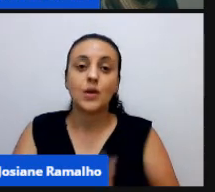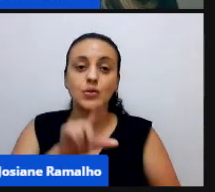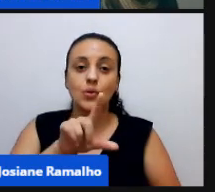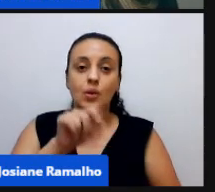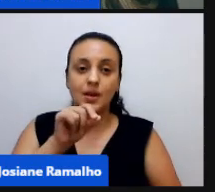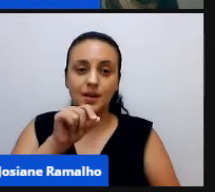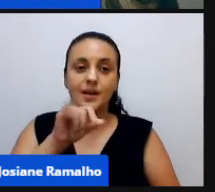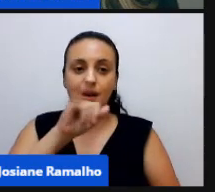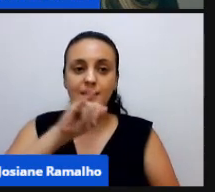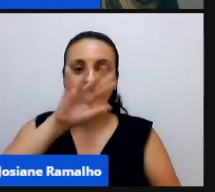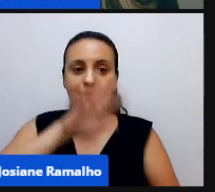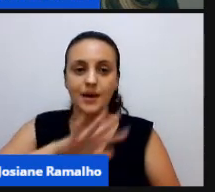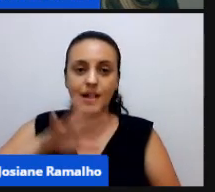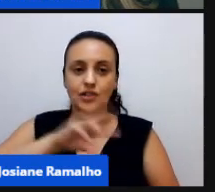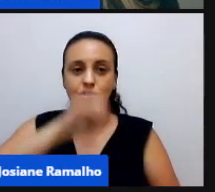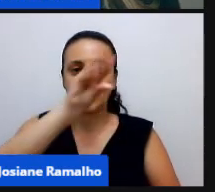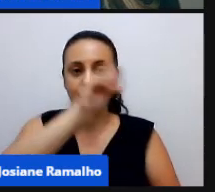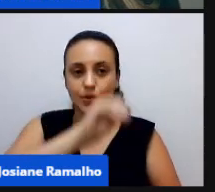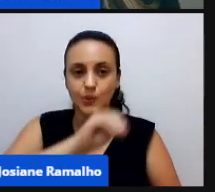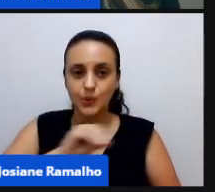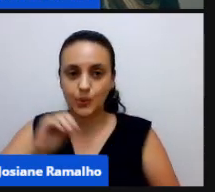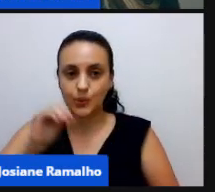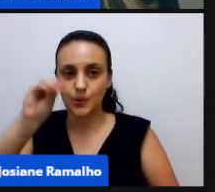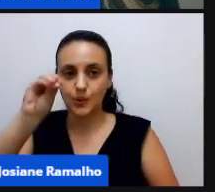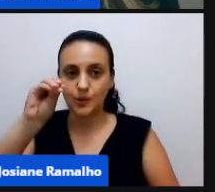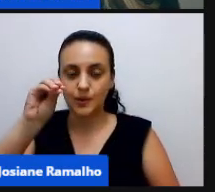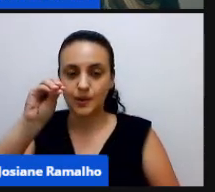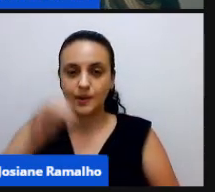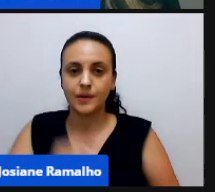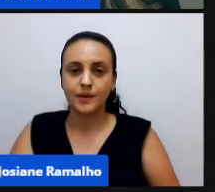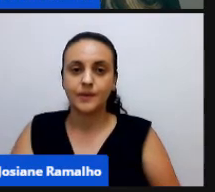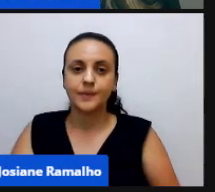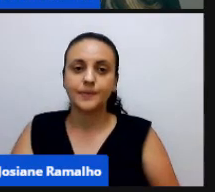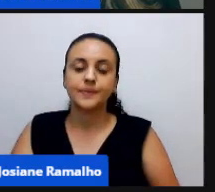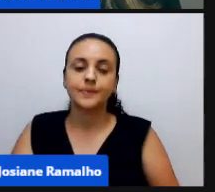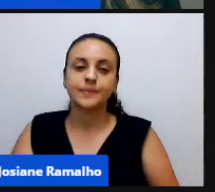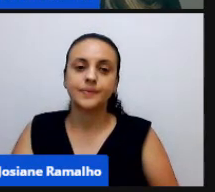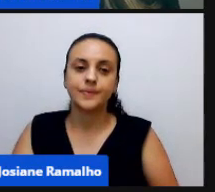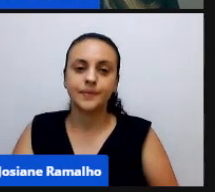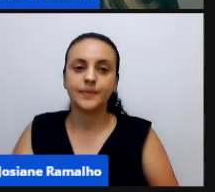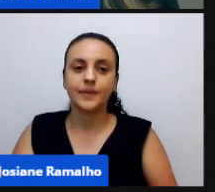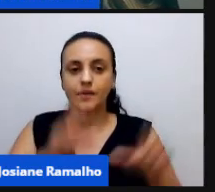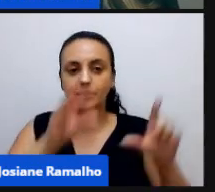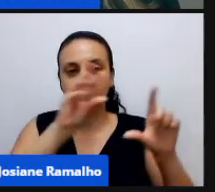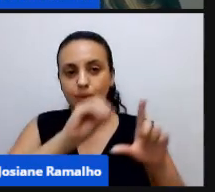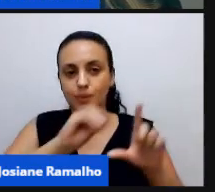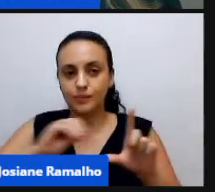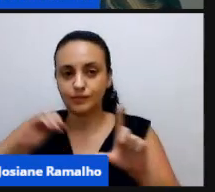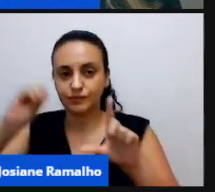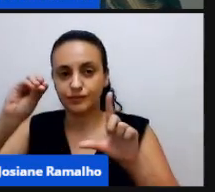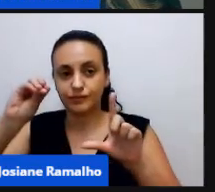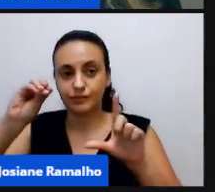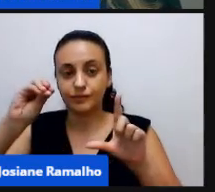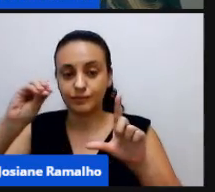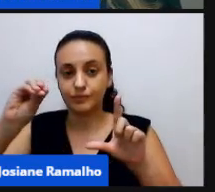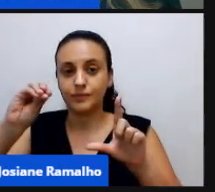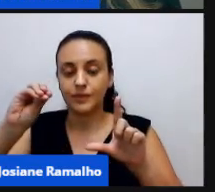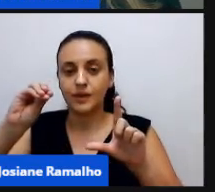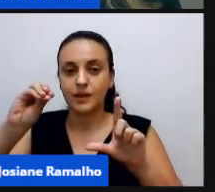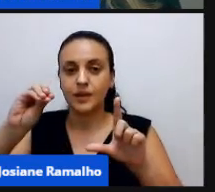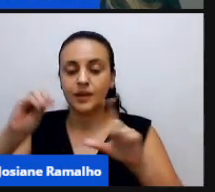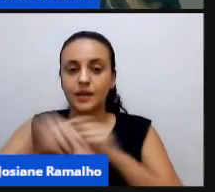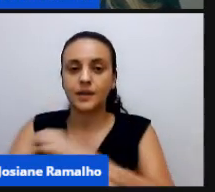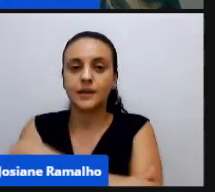É exclusivo para o educacional. Então, eu vou fazer o movimento e trazer para a minha tela. Os elementos não